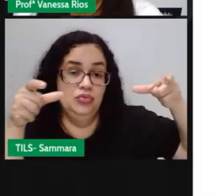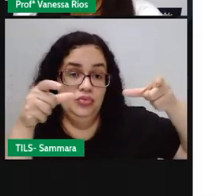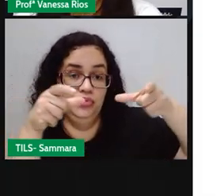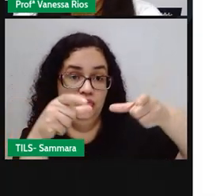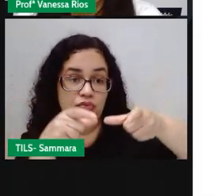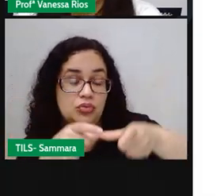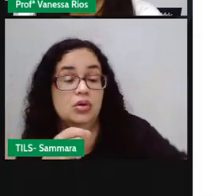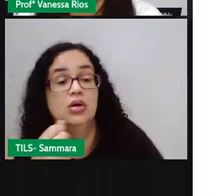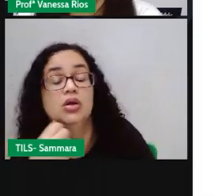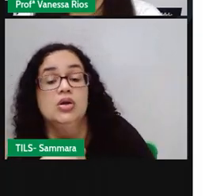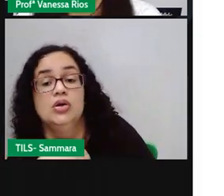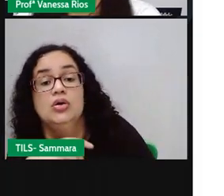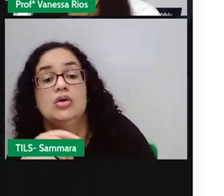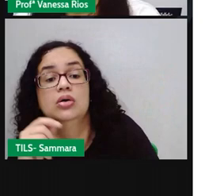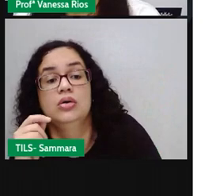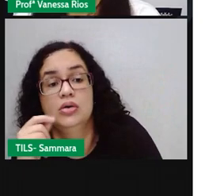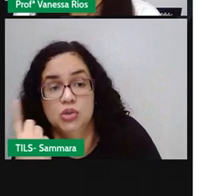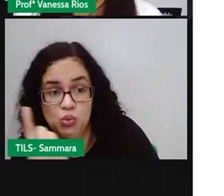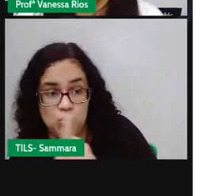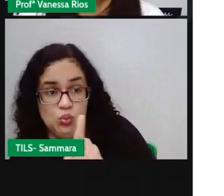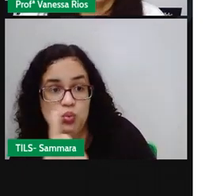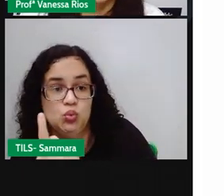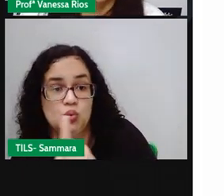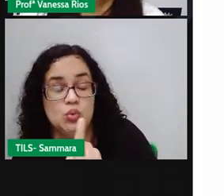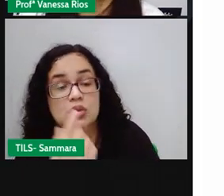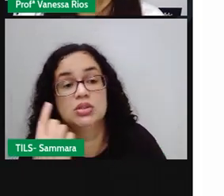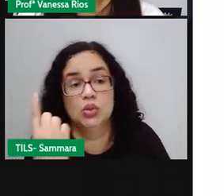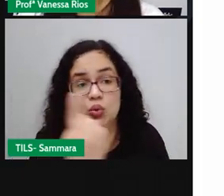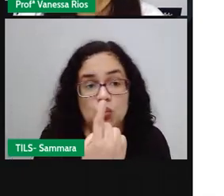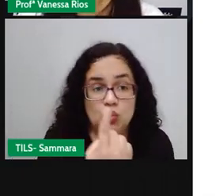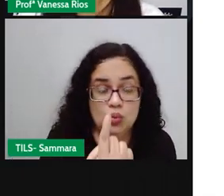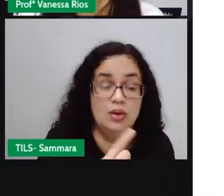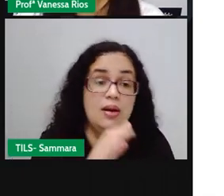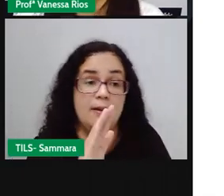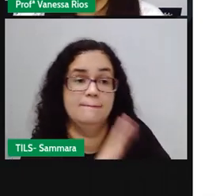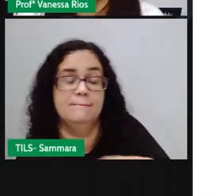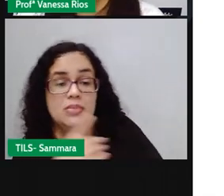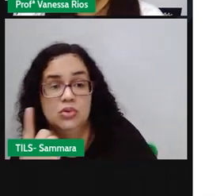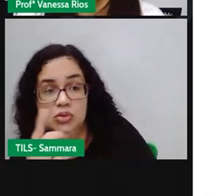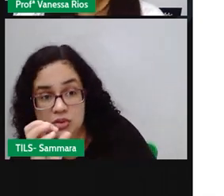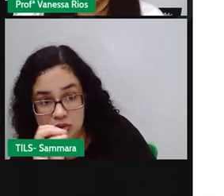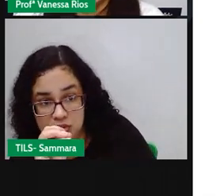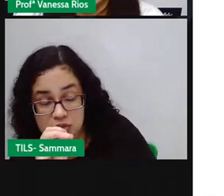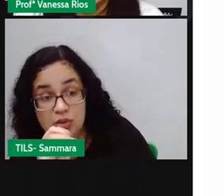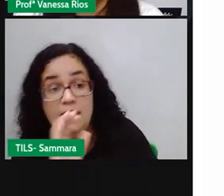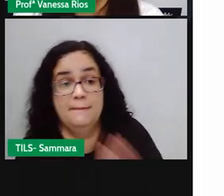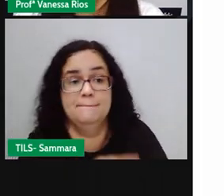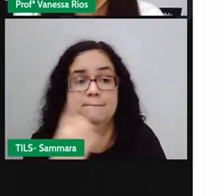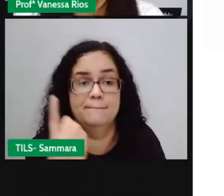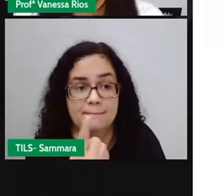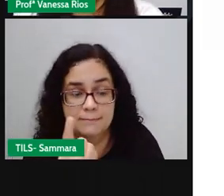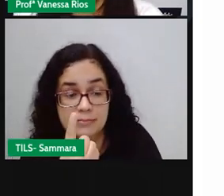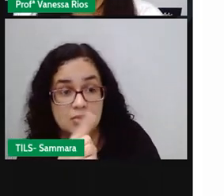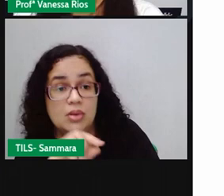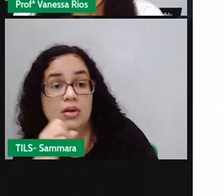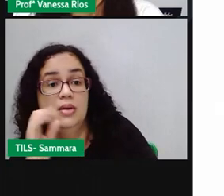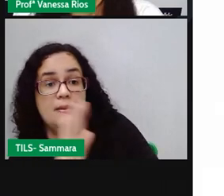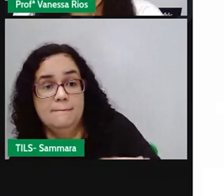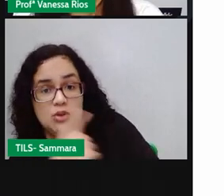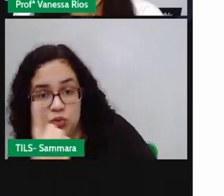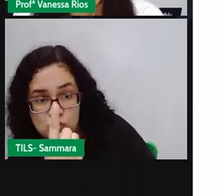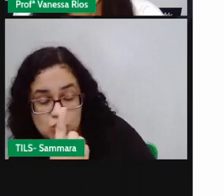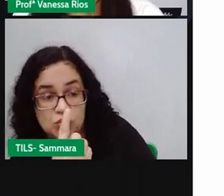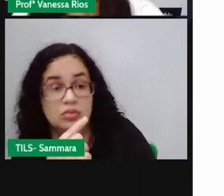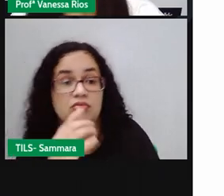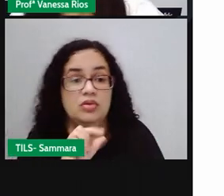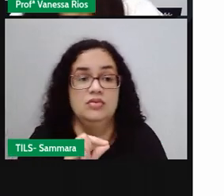Nesse caso do dominó, o padrão é 1, porque sai do 1 mais 1, do 0, né? Mais 1, mais 1,